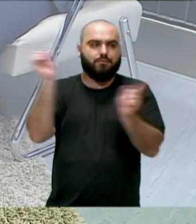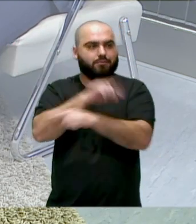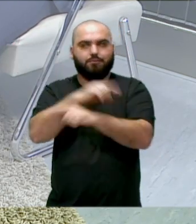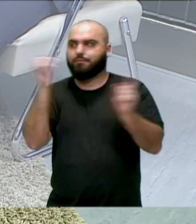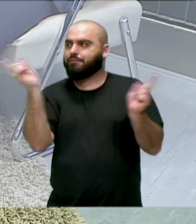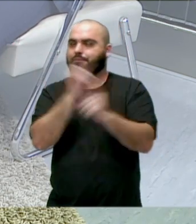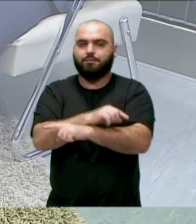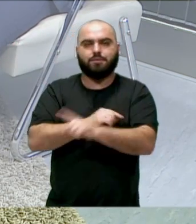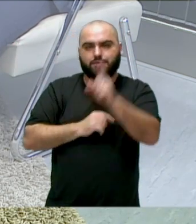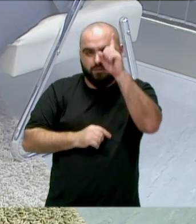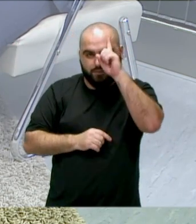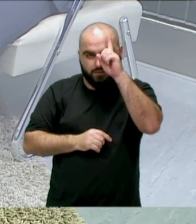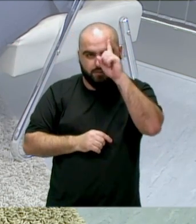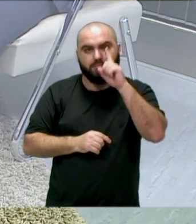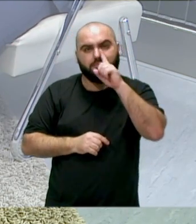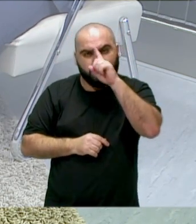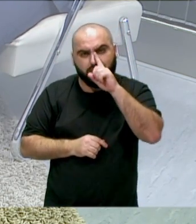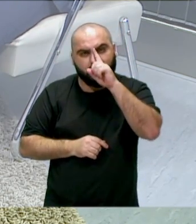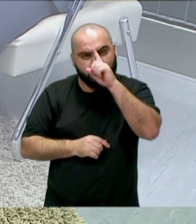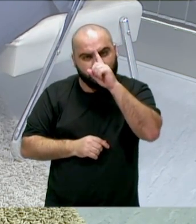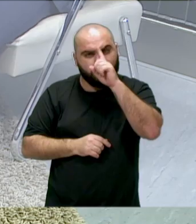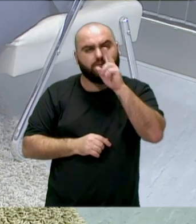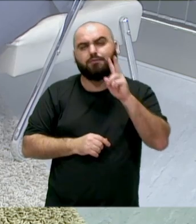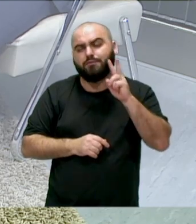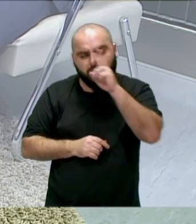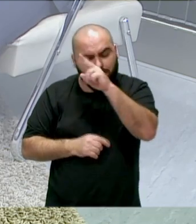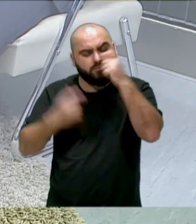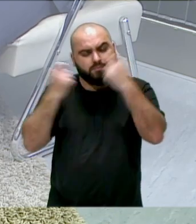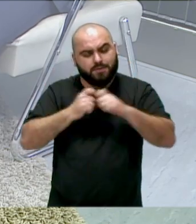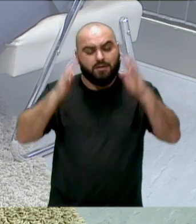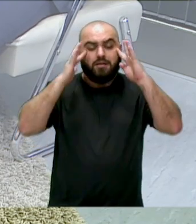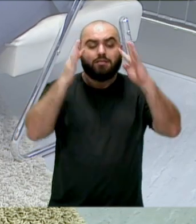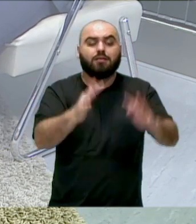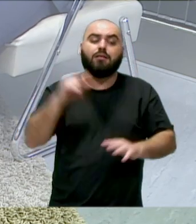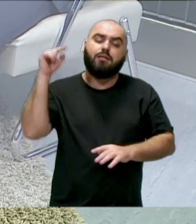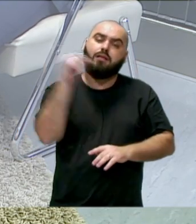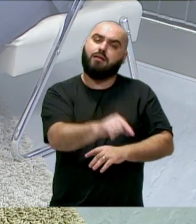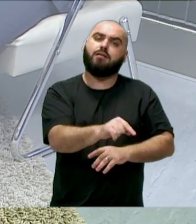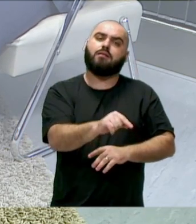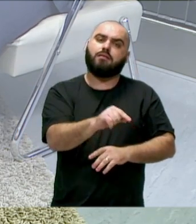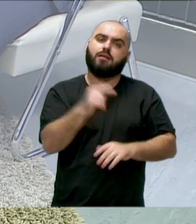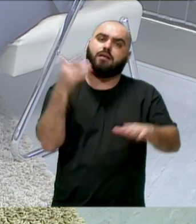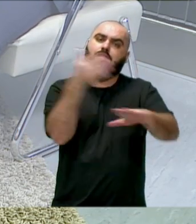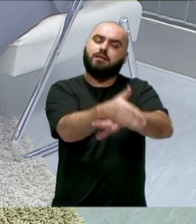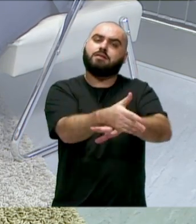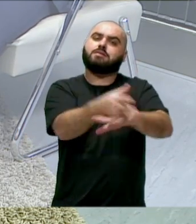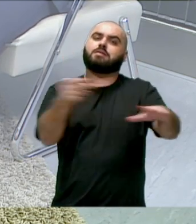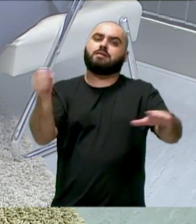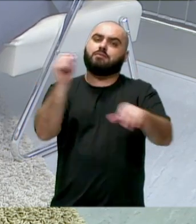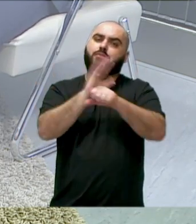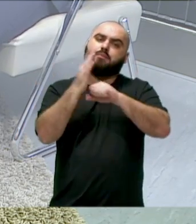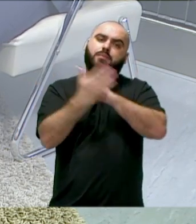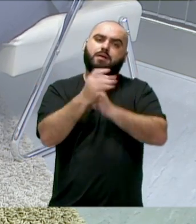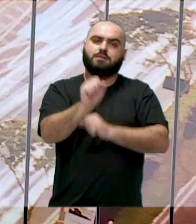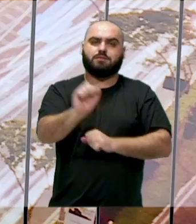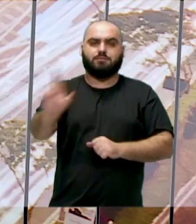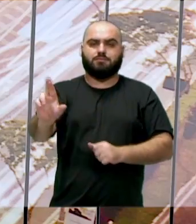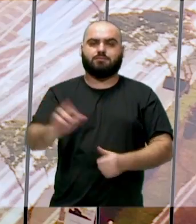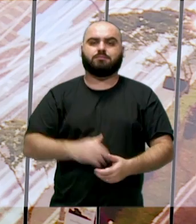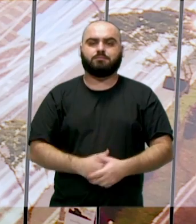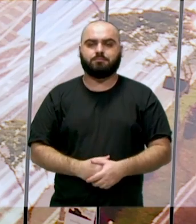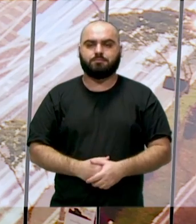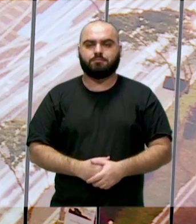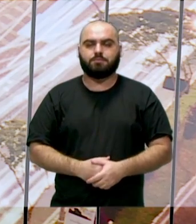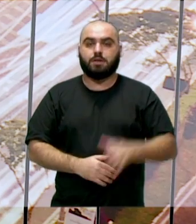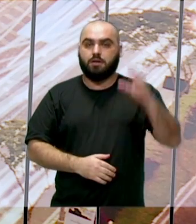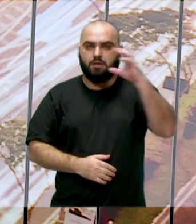diariamente. Então é um risco muito grande que a gente tem sim que dar uma atenção especial para essa questão da entrada e saída do bairro Santa Regina. Bom, nós vamos